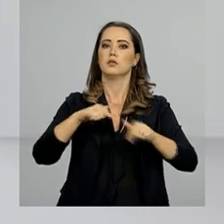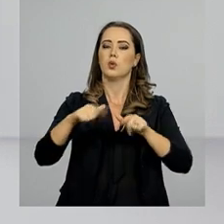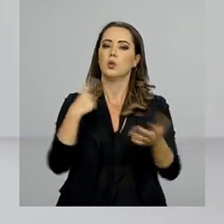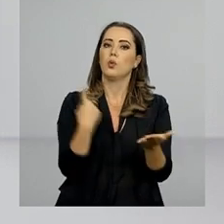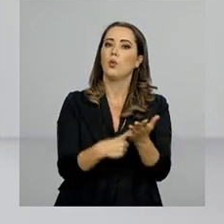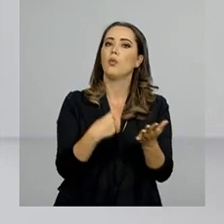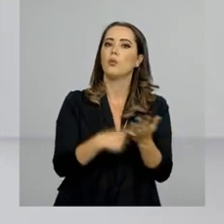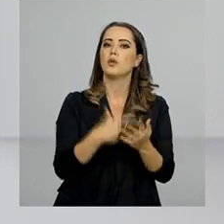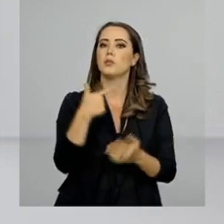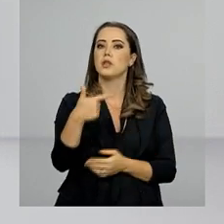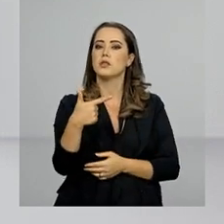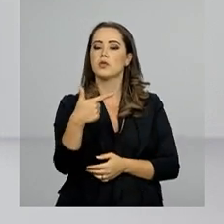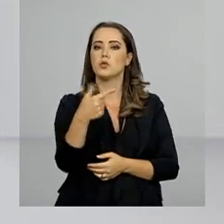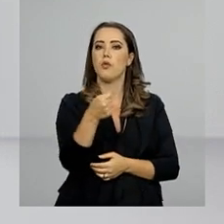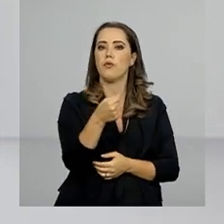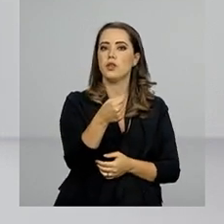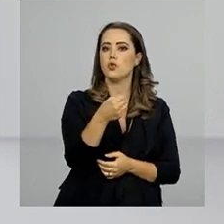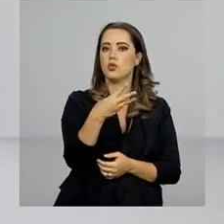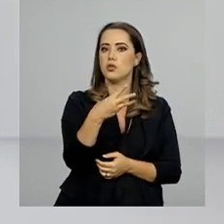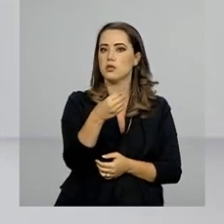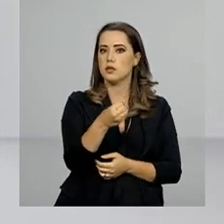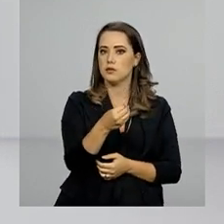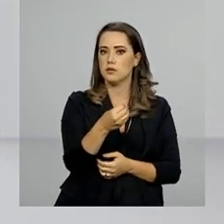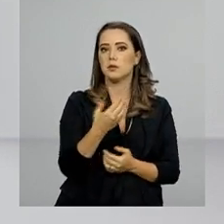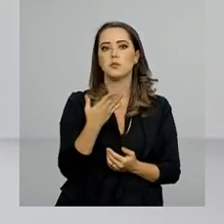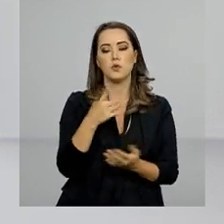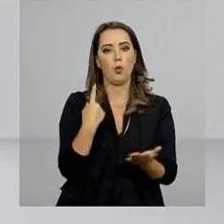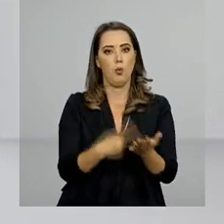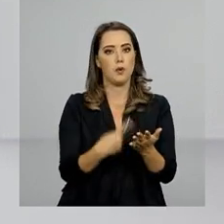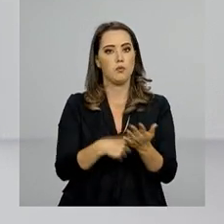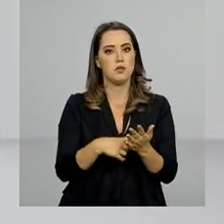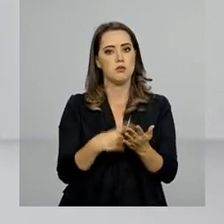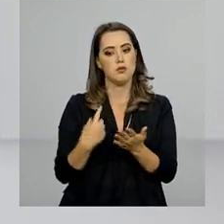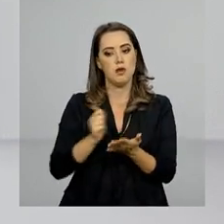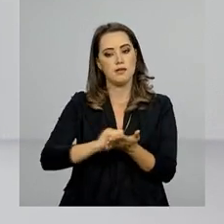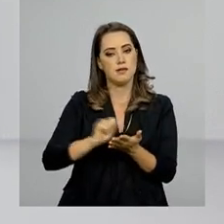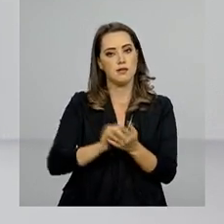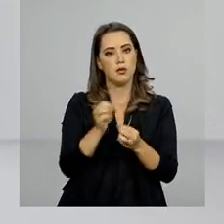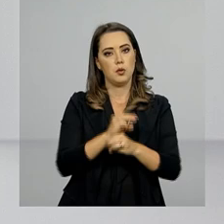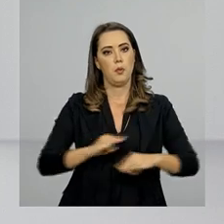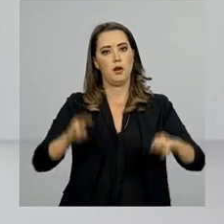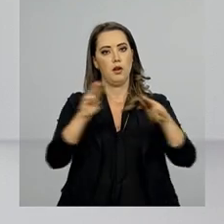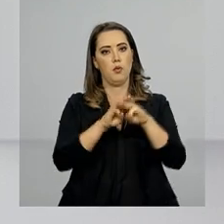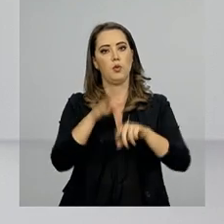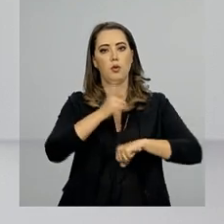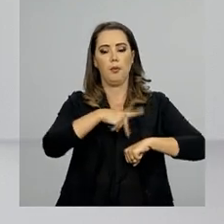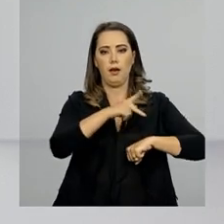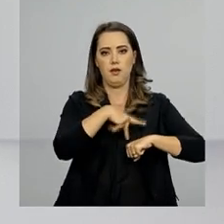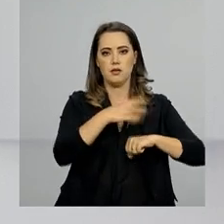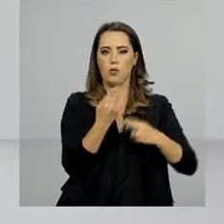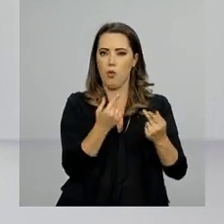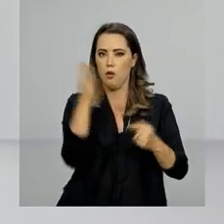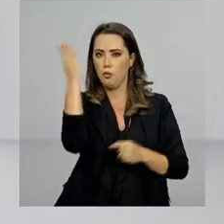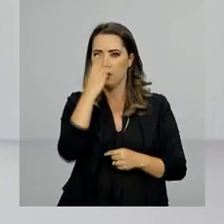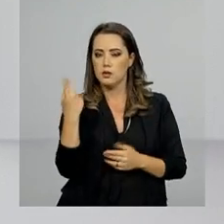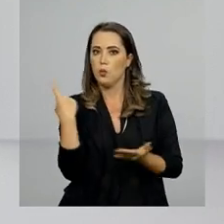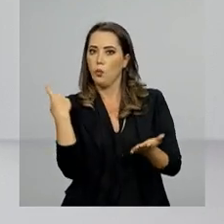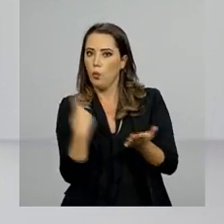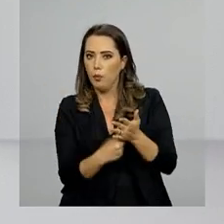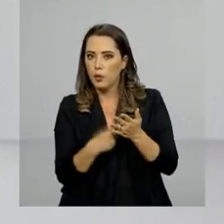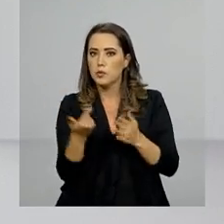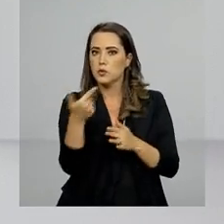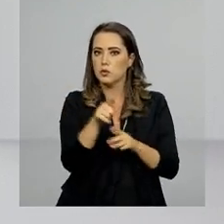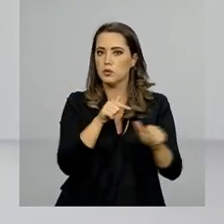agenda 20 e 30 essa agenda foi estabelecida pela onu e países signatários como o brasil que se comprometeram entre